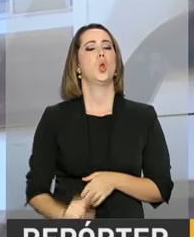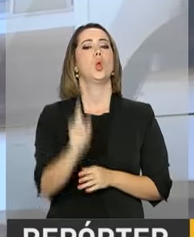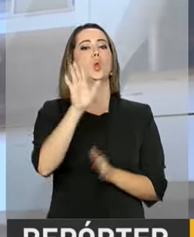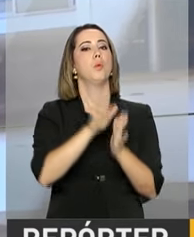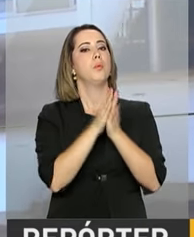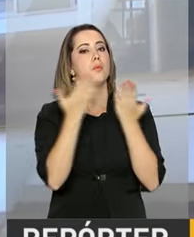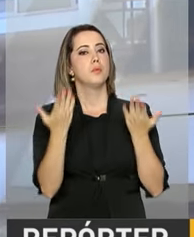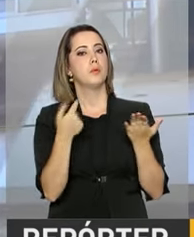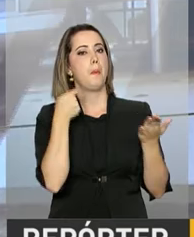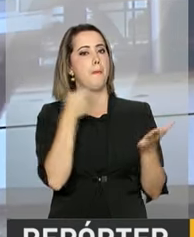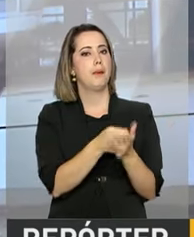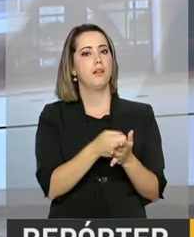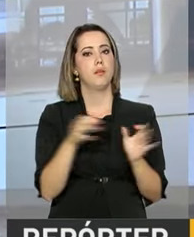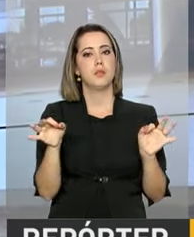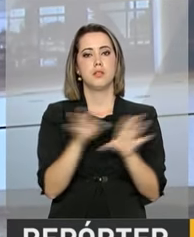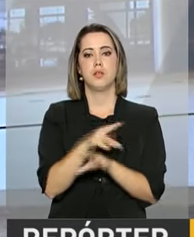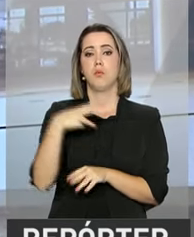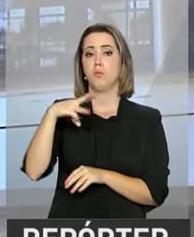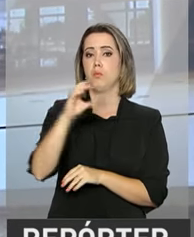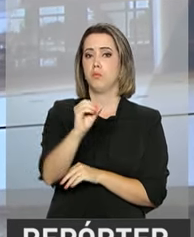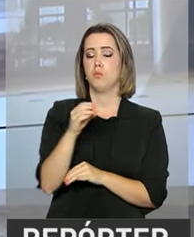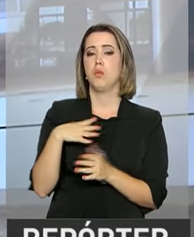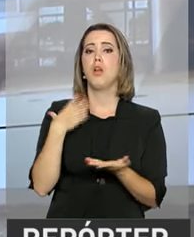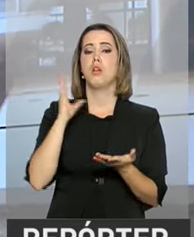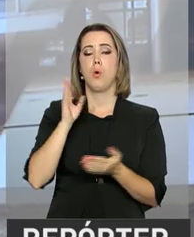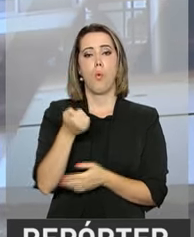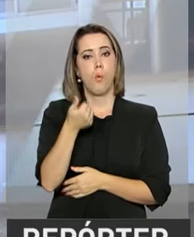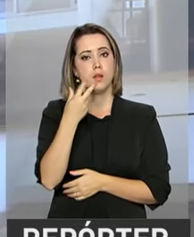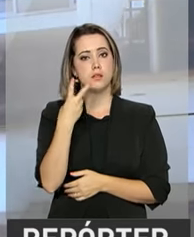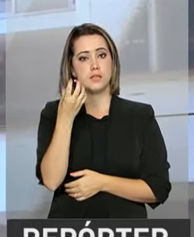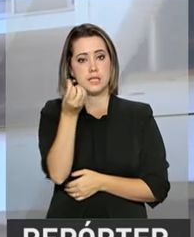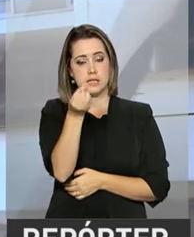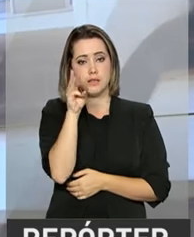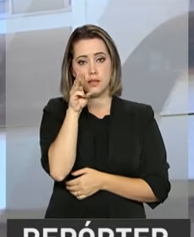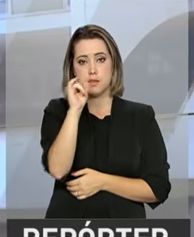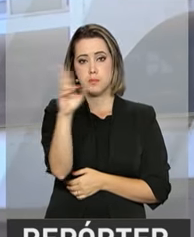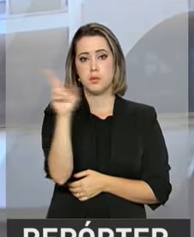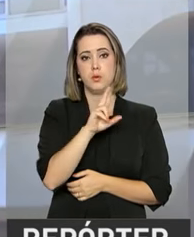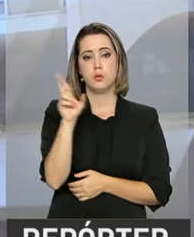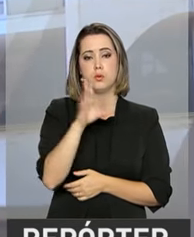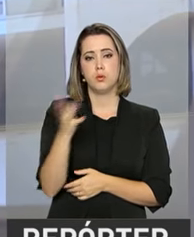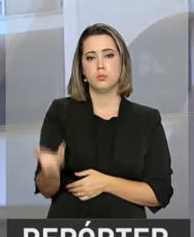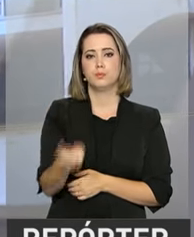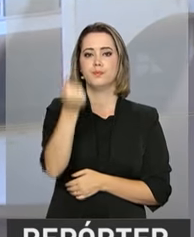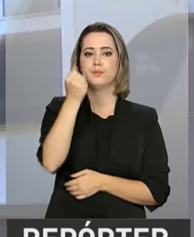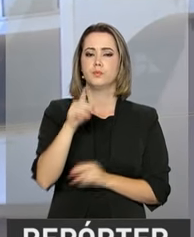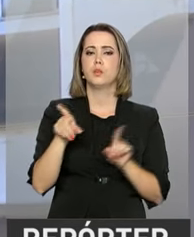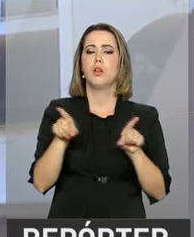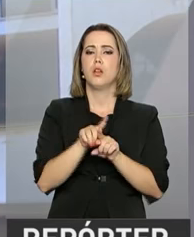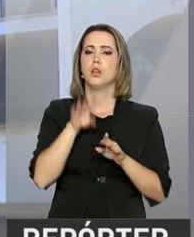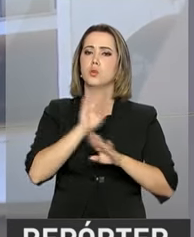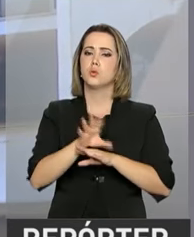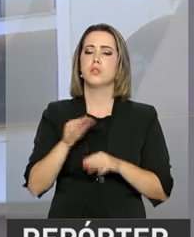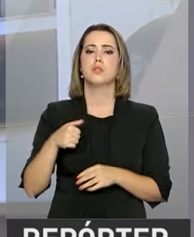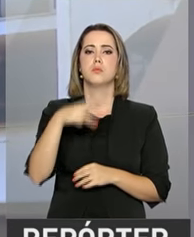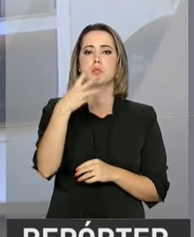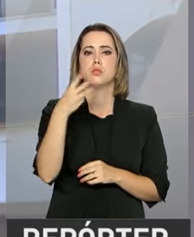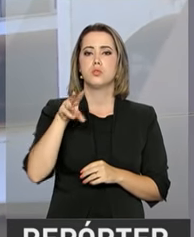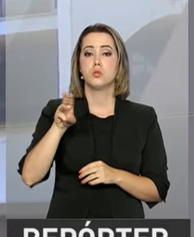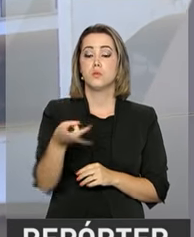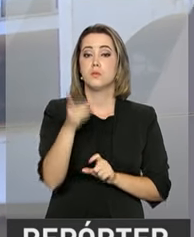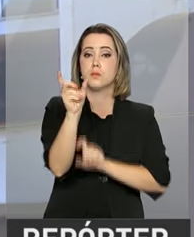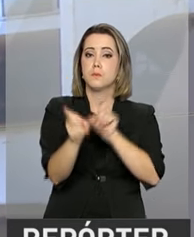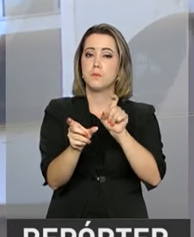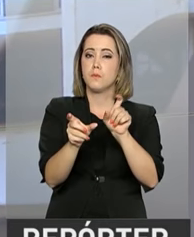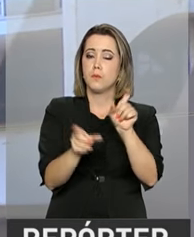primeiro calendário de pagamentos que terminou em março foram quase 6 bilhões de reais em saques que beneficiaram mais de três